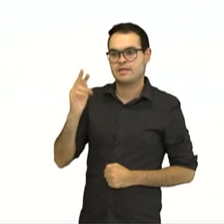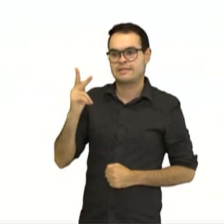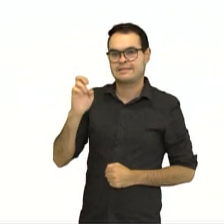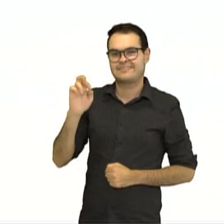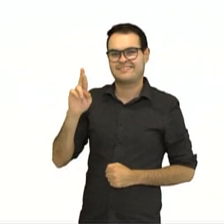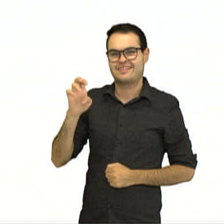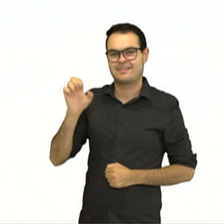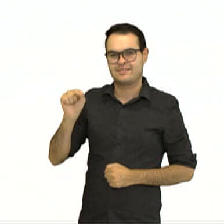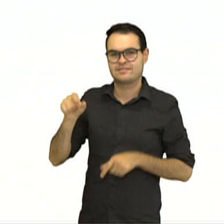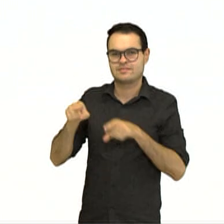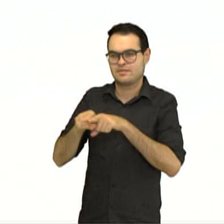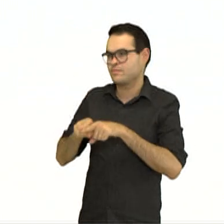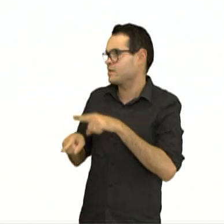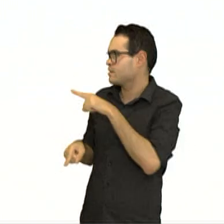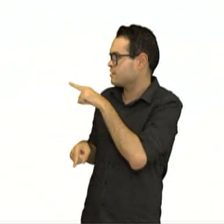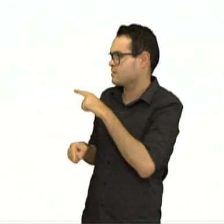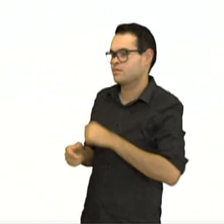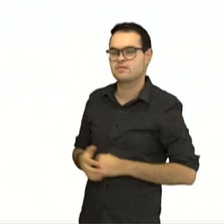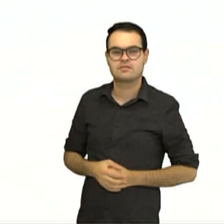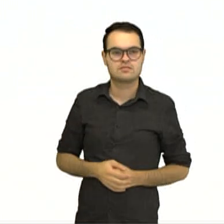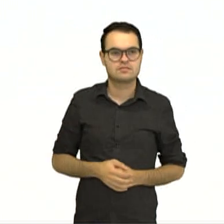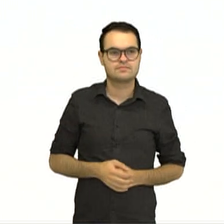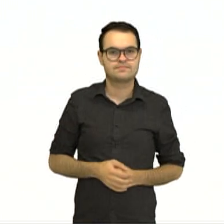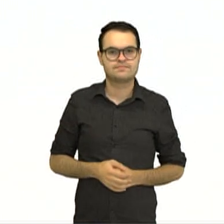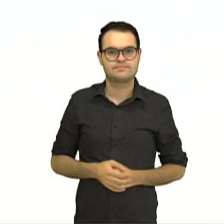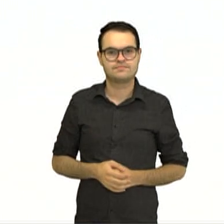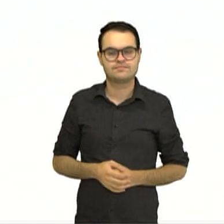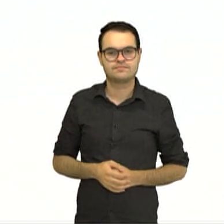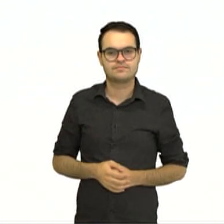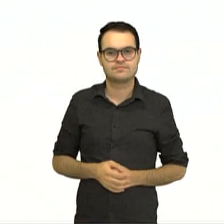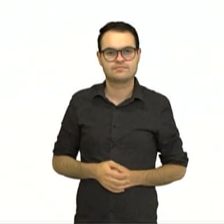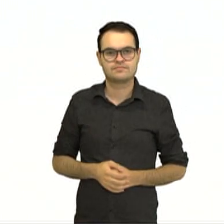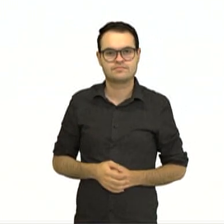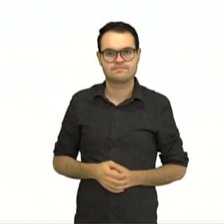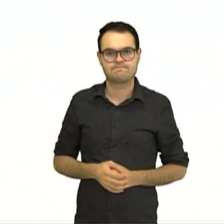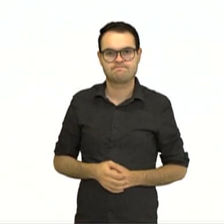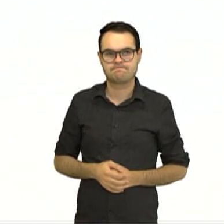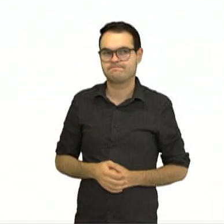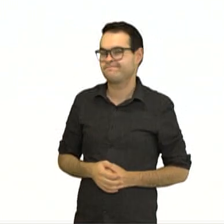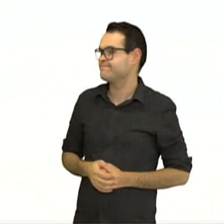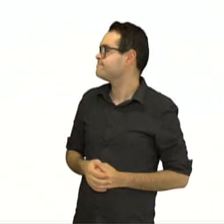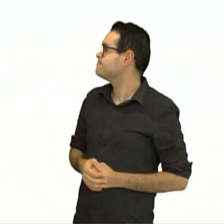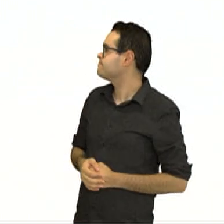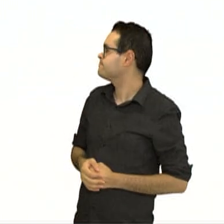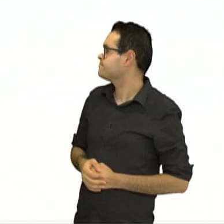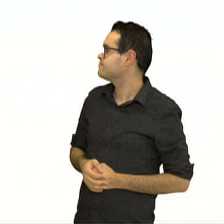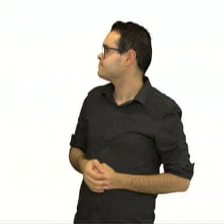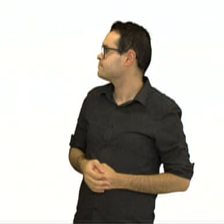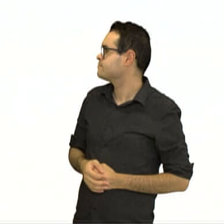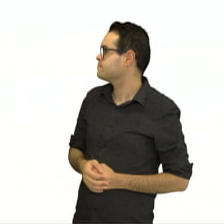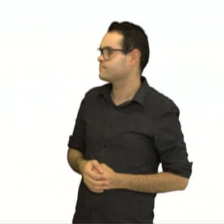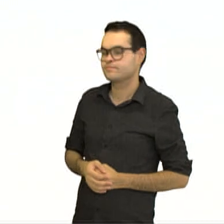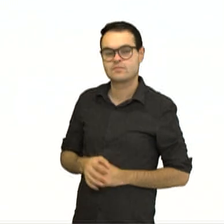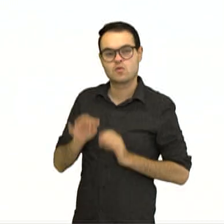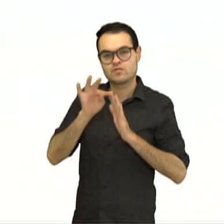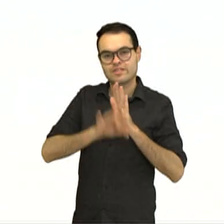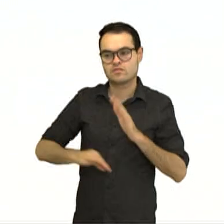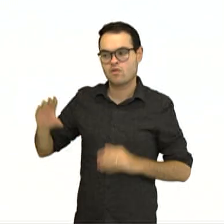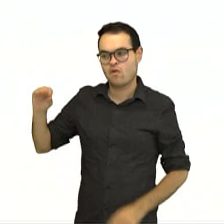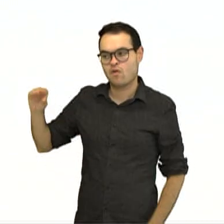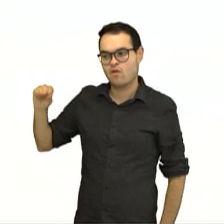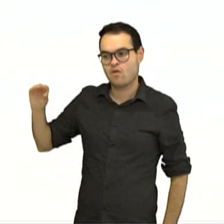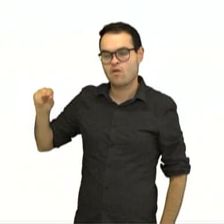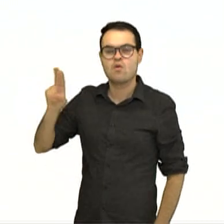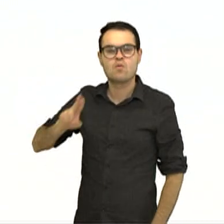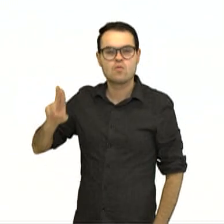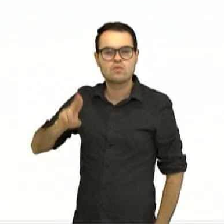né? I'm. Então, em oral texts, we use a lot of relative pronouns. Então, nos textos orais, nós usamos